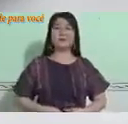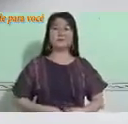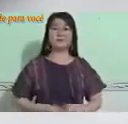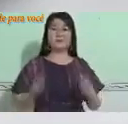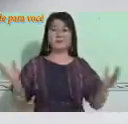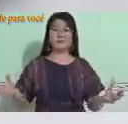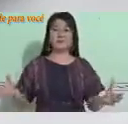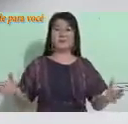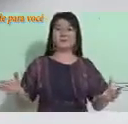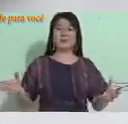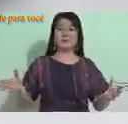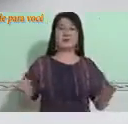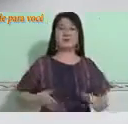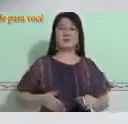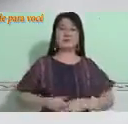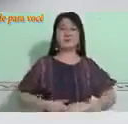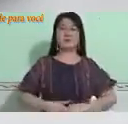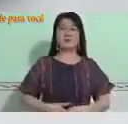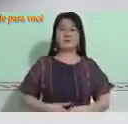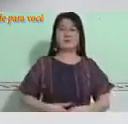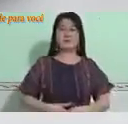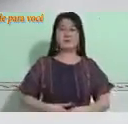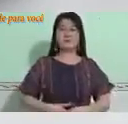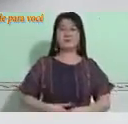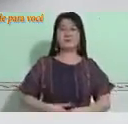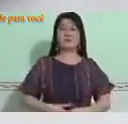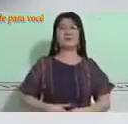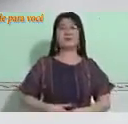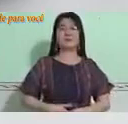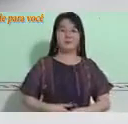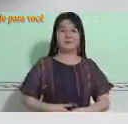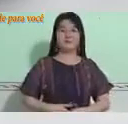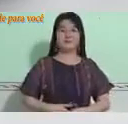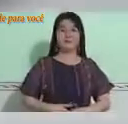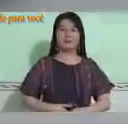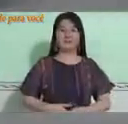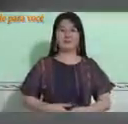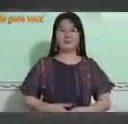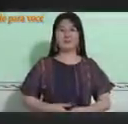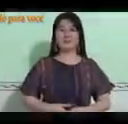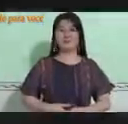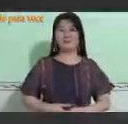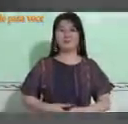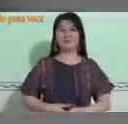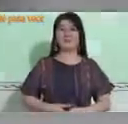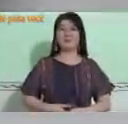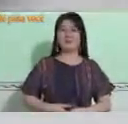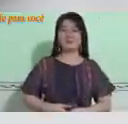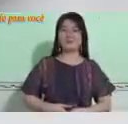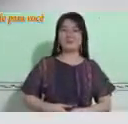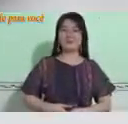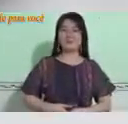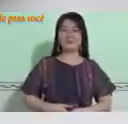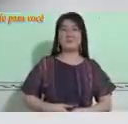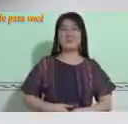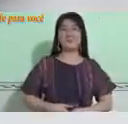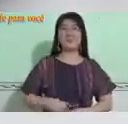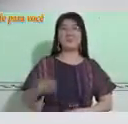INTESTINODEMORCRCADE 3 a 5 dias para voltar a funcionar. É comum sentir desconforto abdominal e inchaço na barriga.